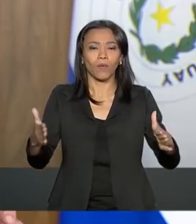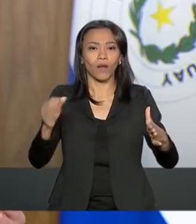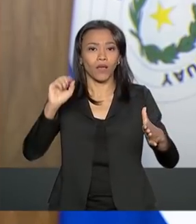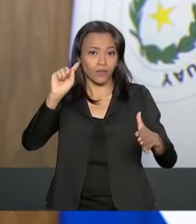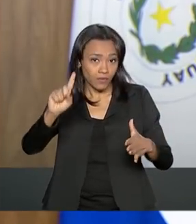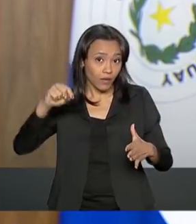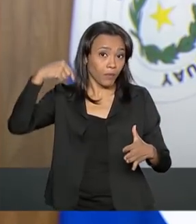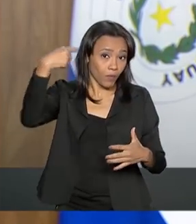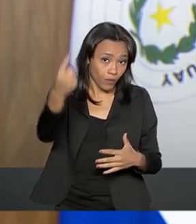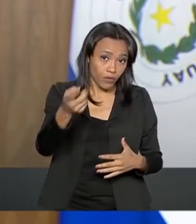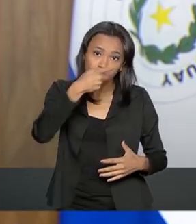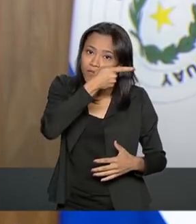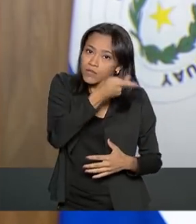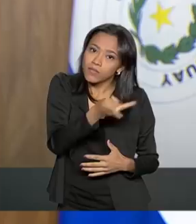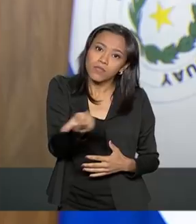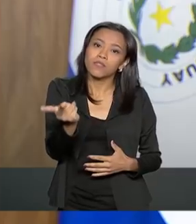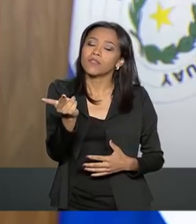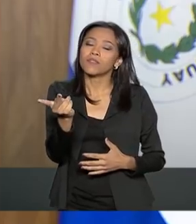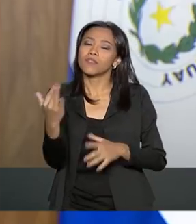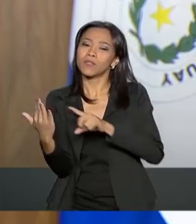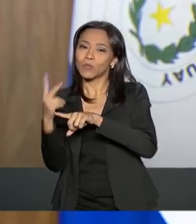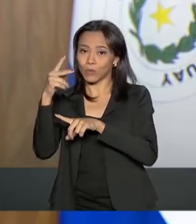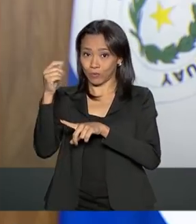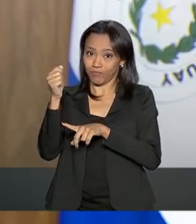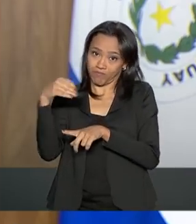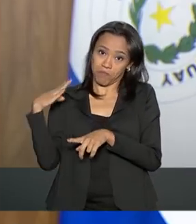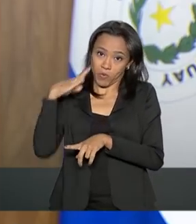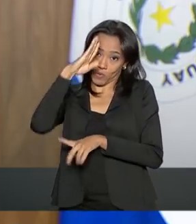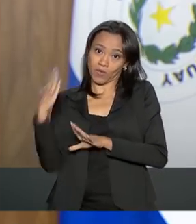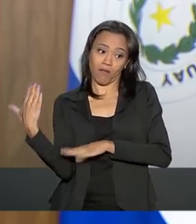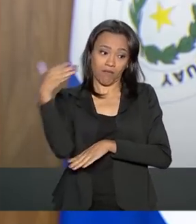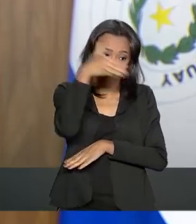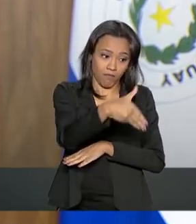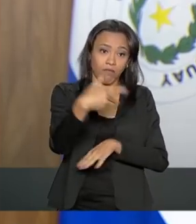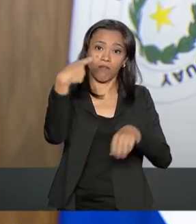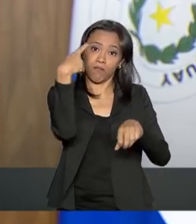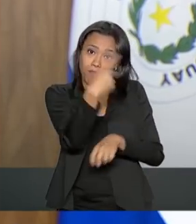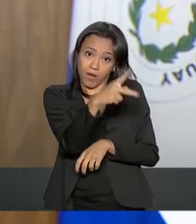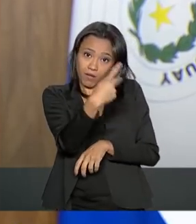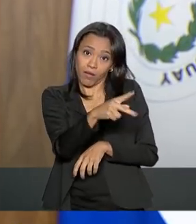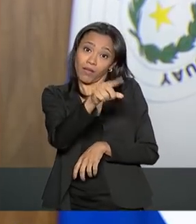visita do presidente brasileiro ao Paraguai. Será para